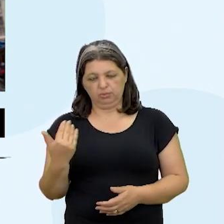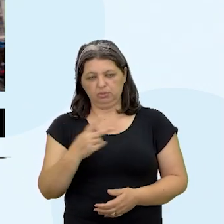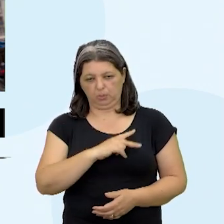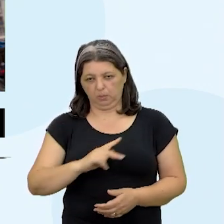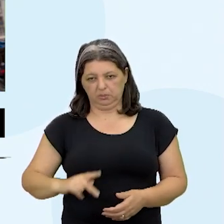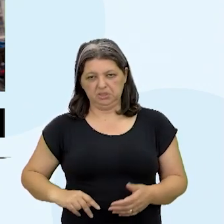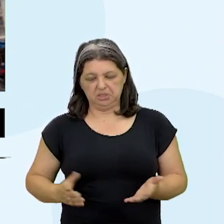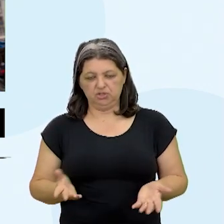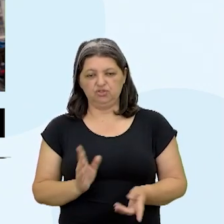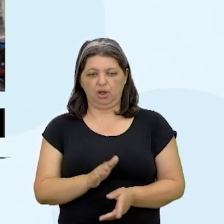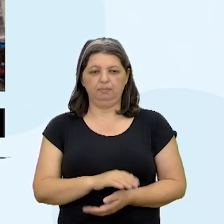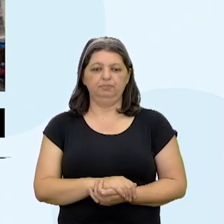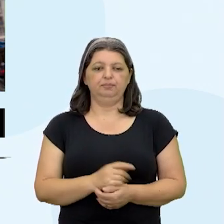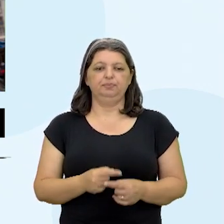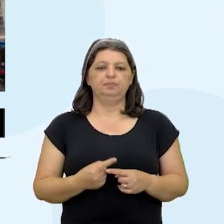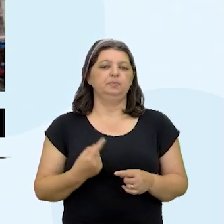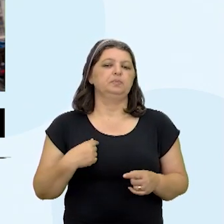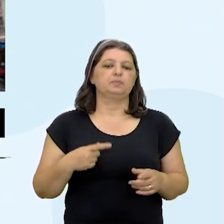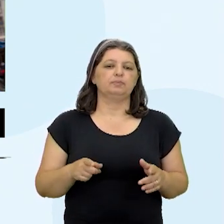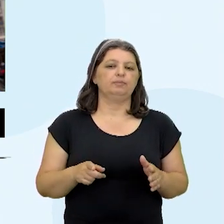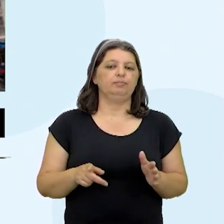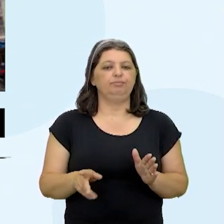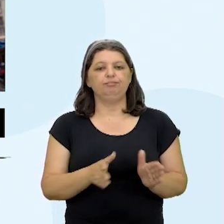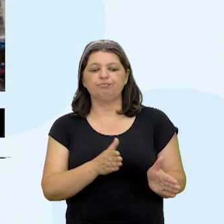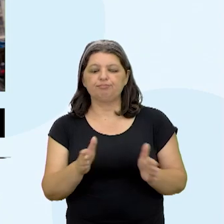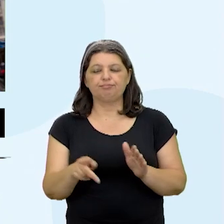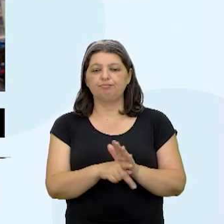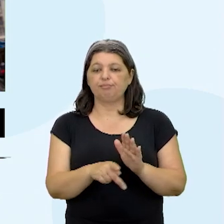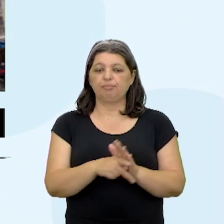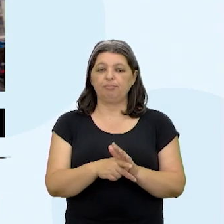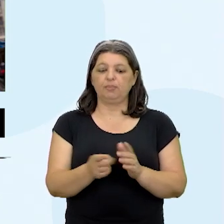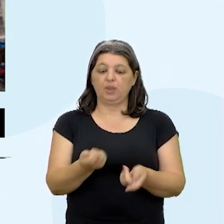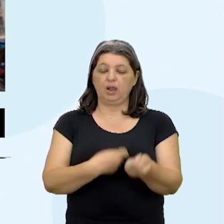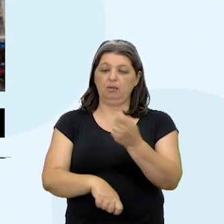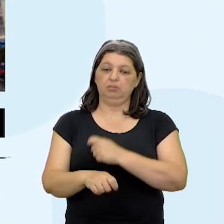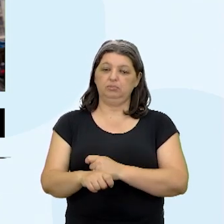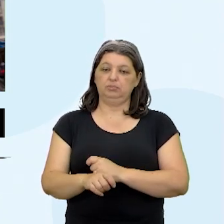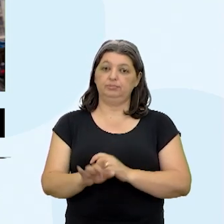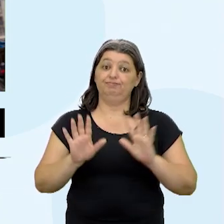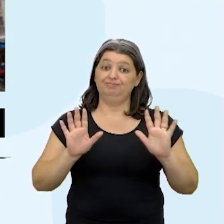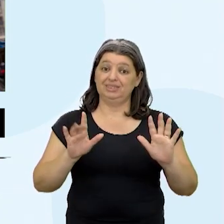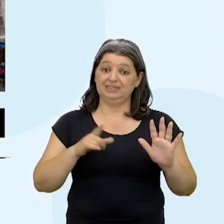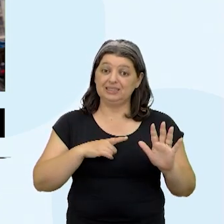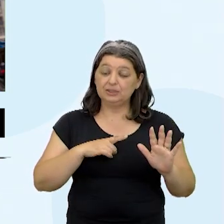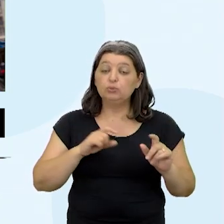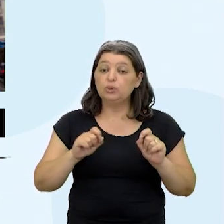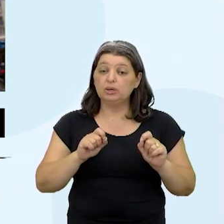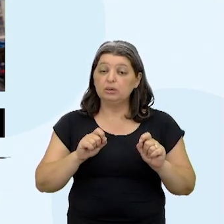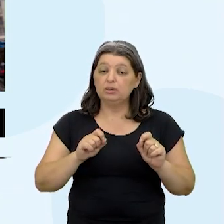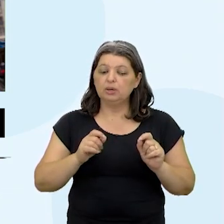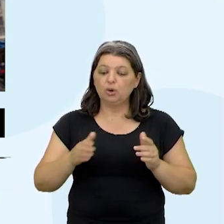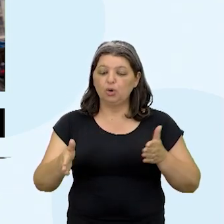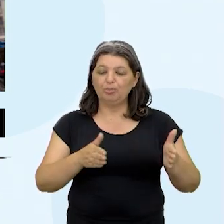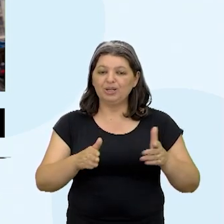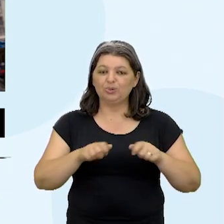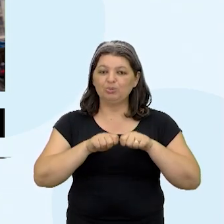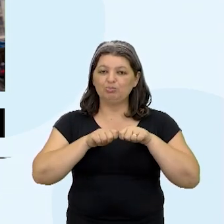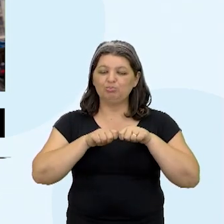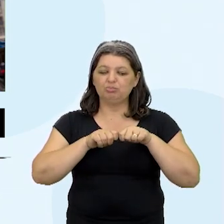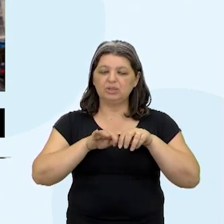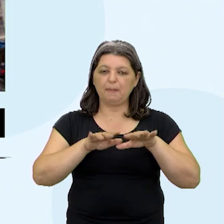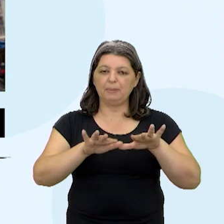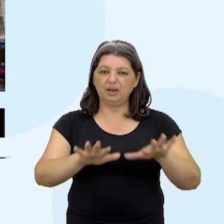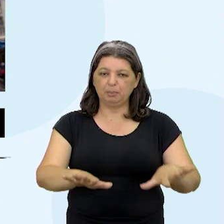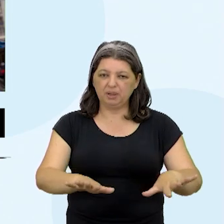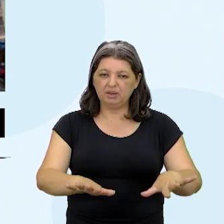Há algumas pontuais e pequenas aberturas econômicas, só que teve a pandemia. É, agravou bem mais. E aí,